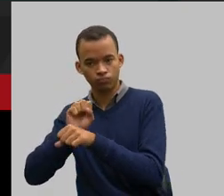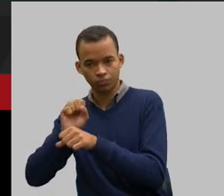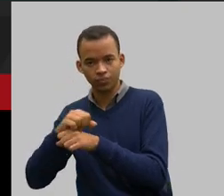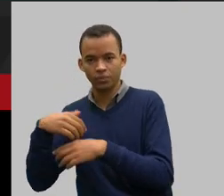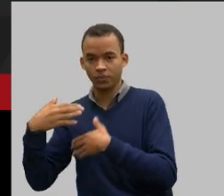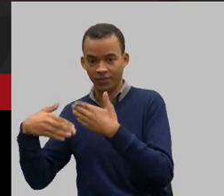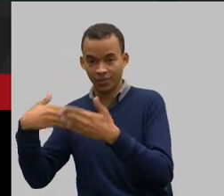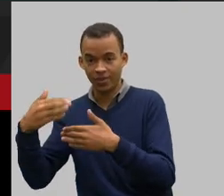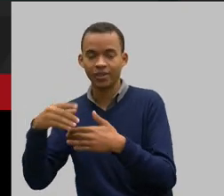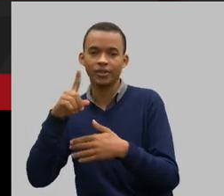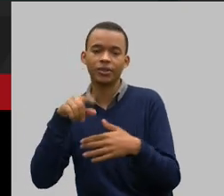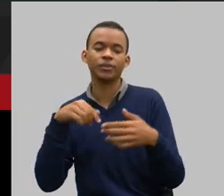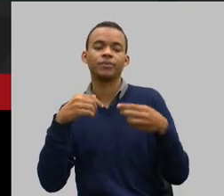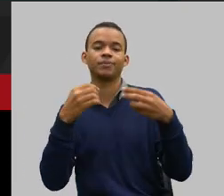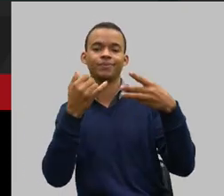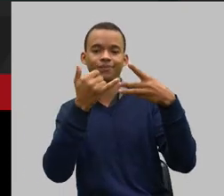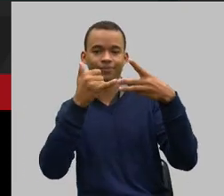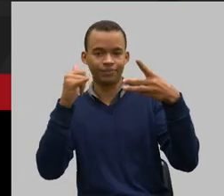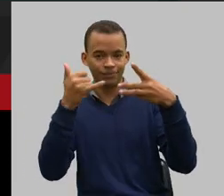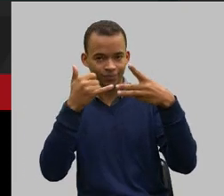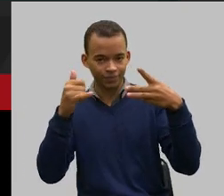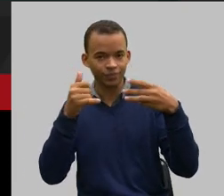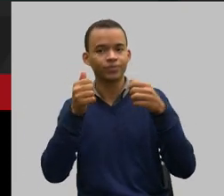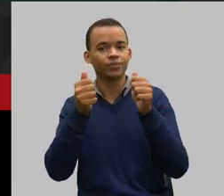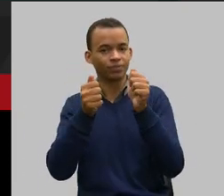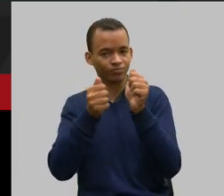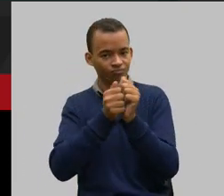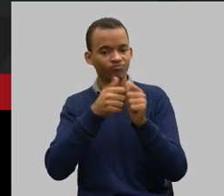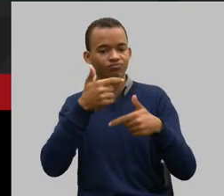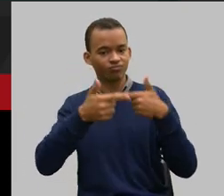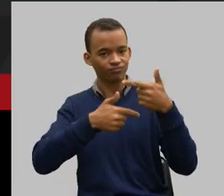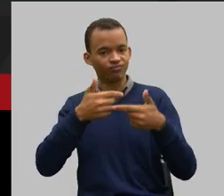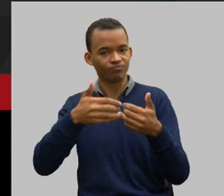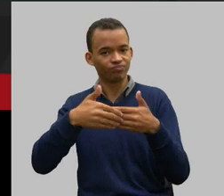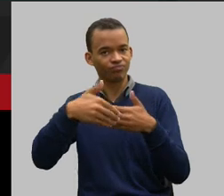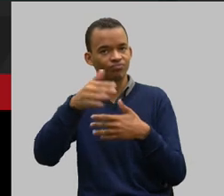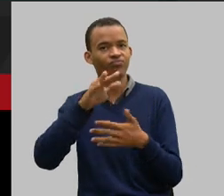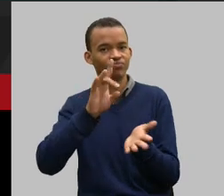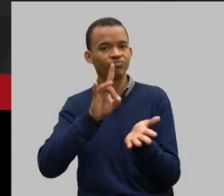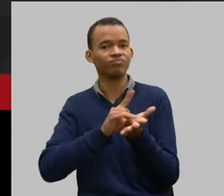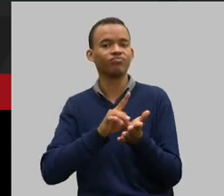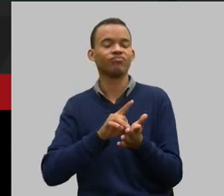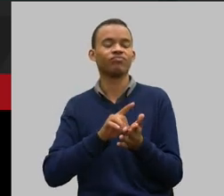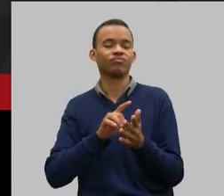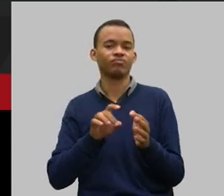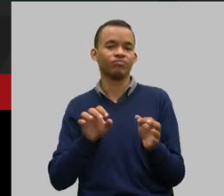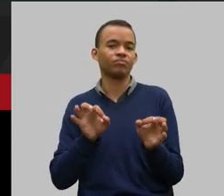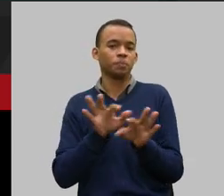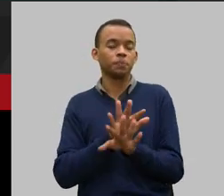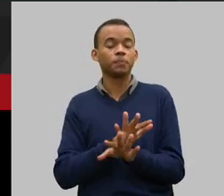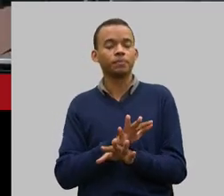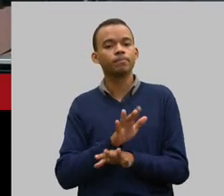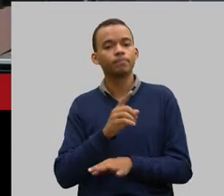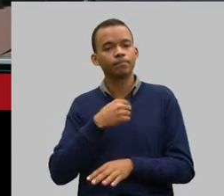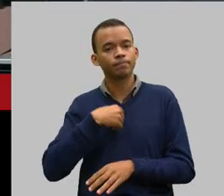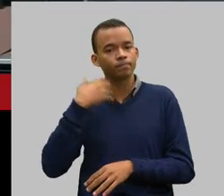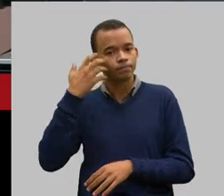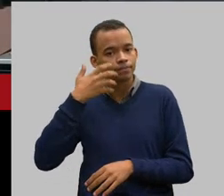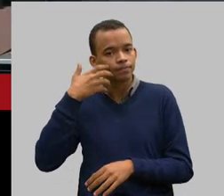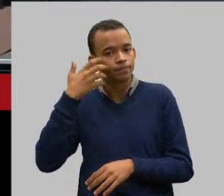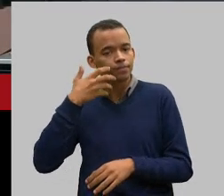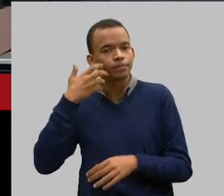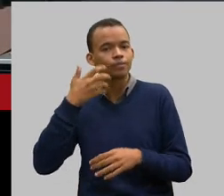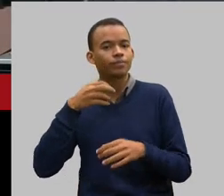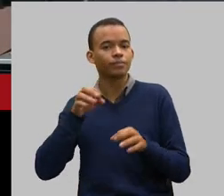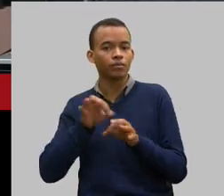semig será uma realidade em breve presidente que eu tinha era isso fico aí à